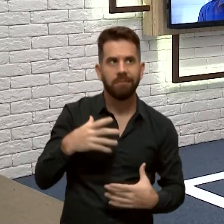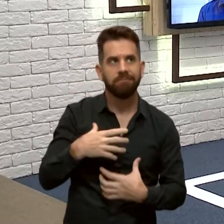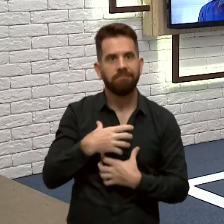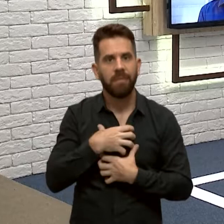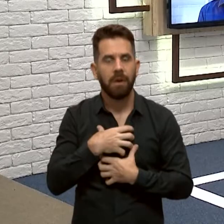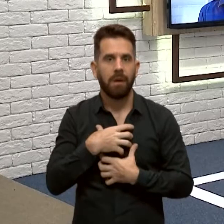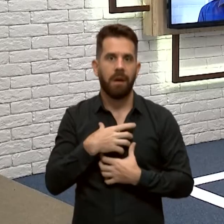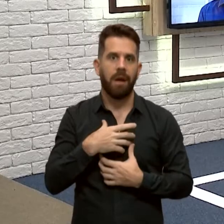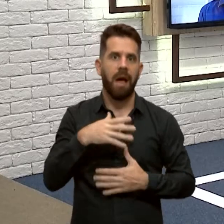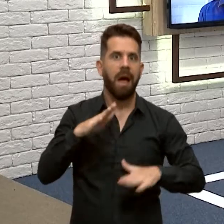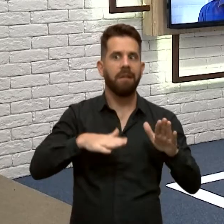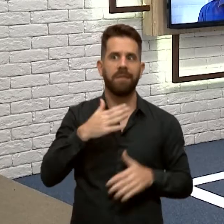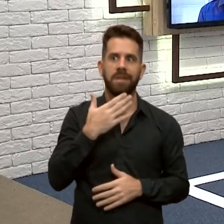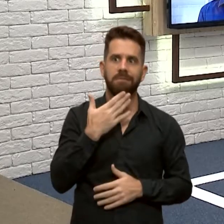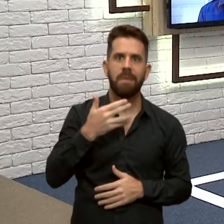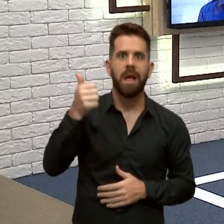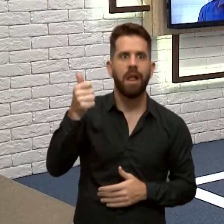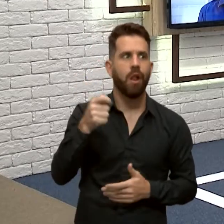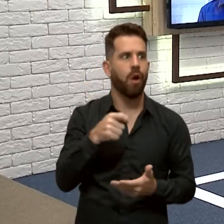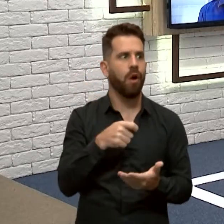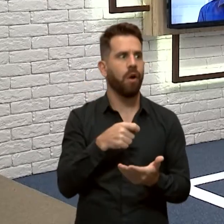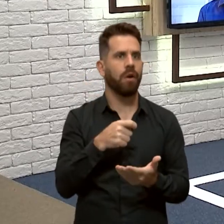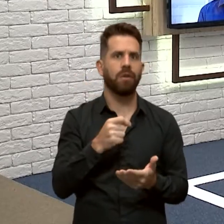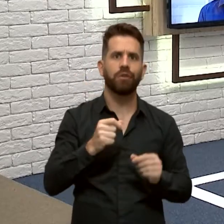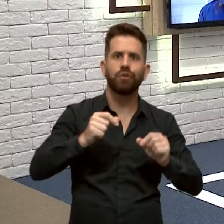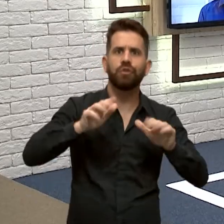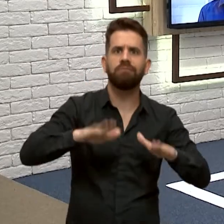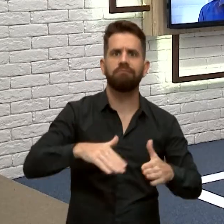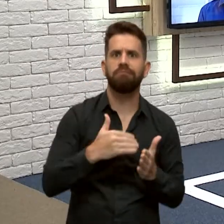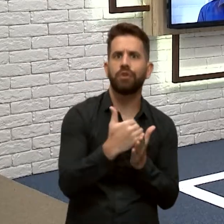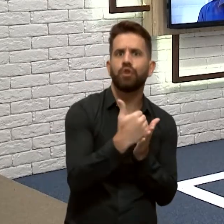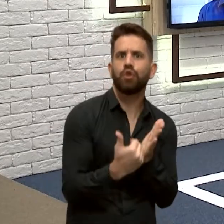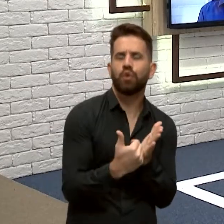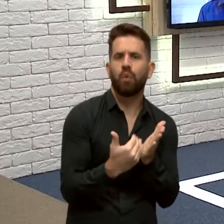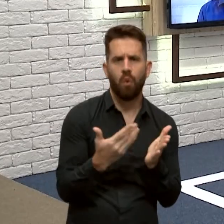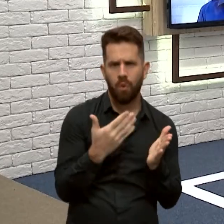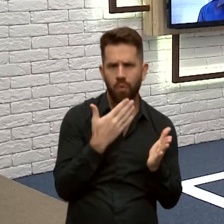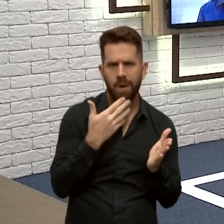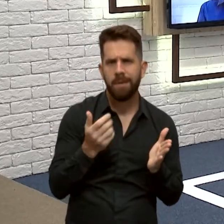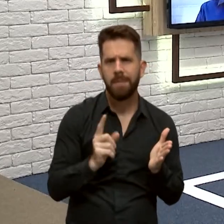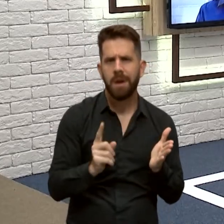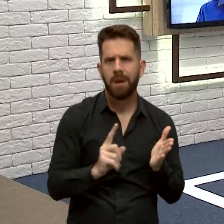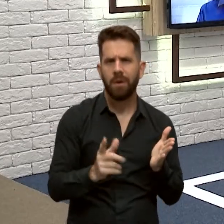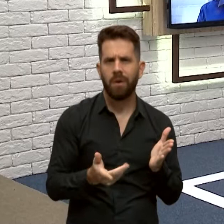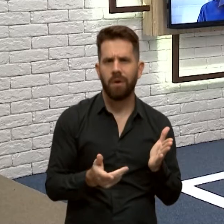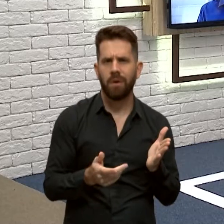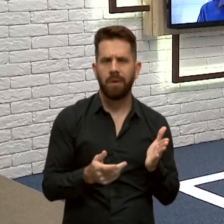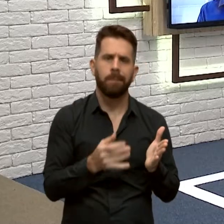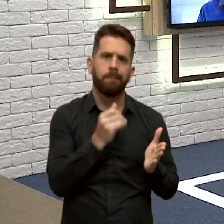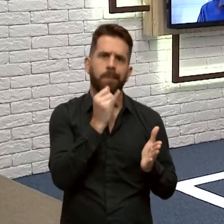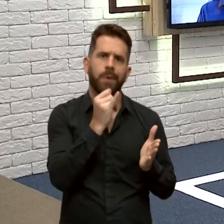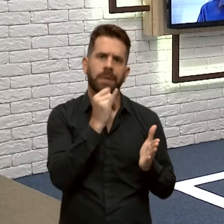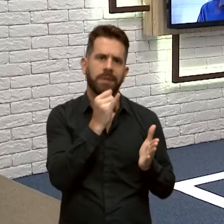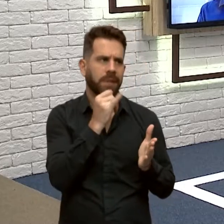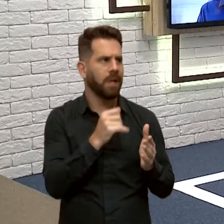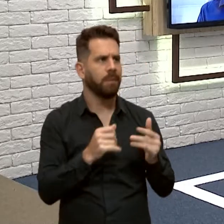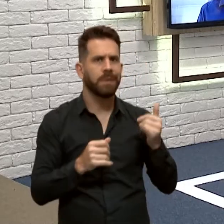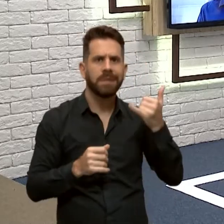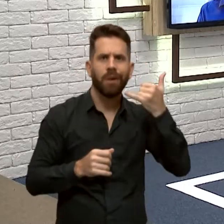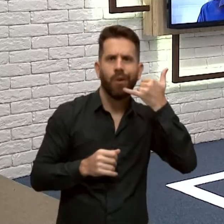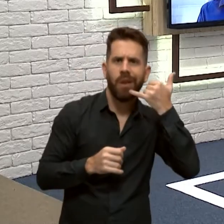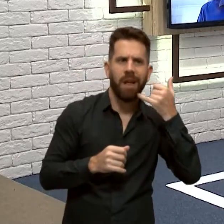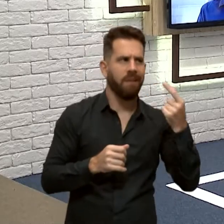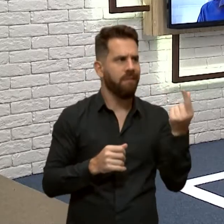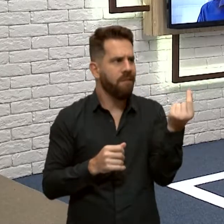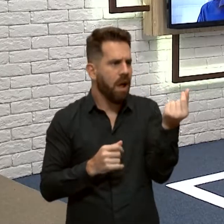desconto direto? Se você comprar esse celular, você tem um pouco de cashback. Mas não é melhor diminuir o preço do celular de uma vez? São